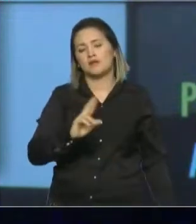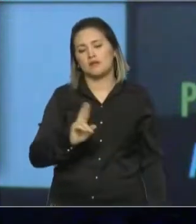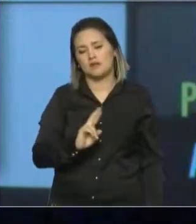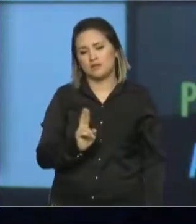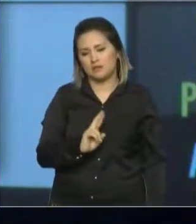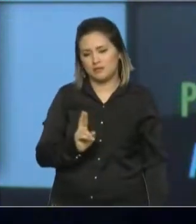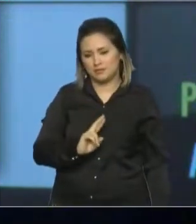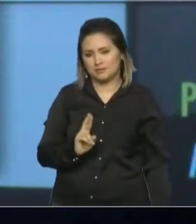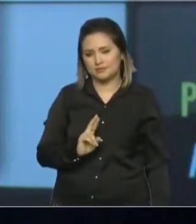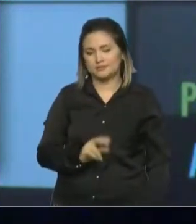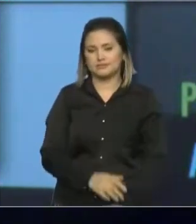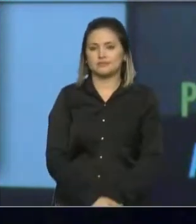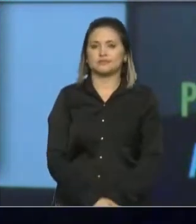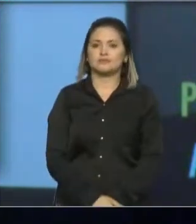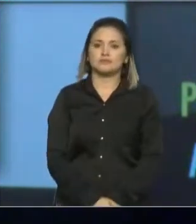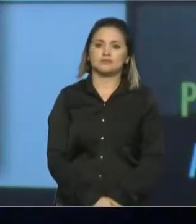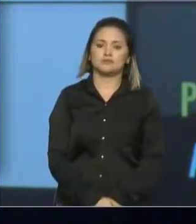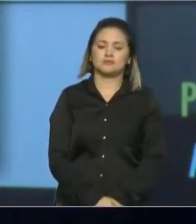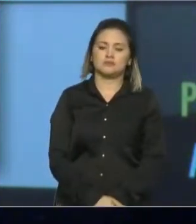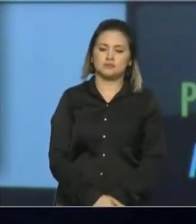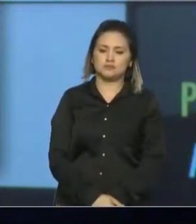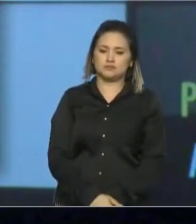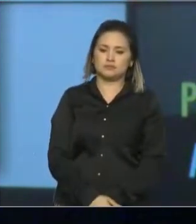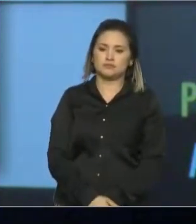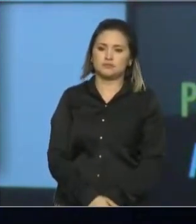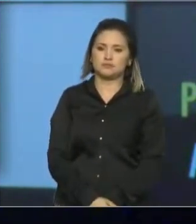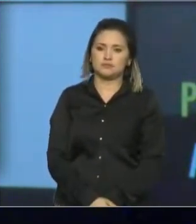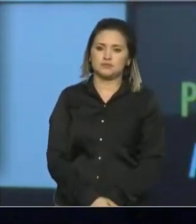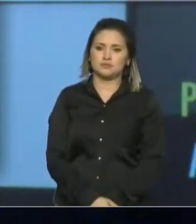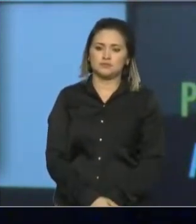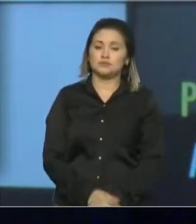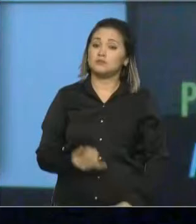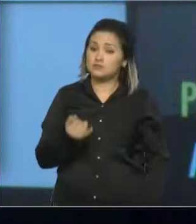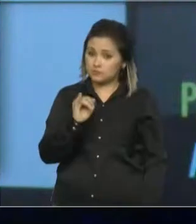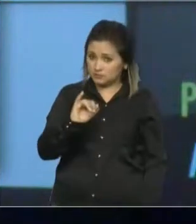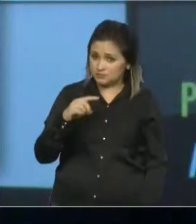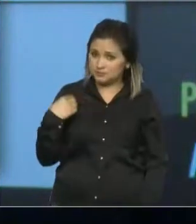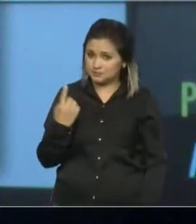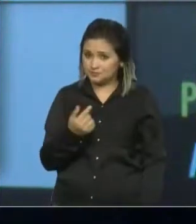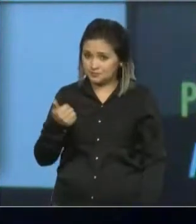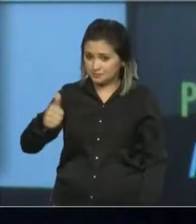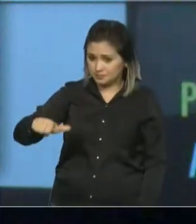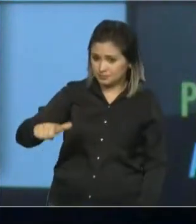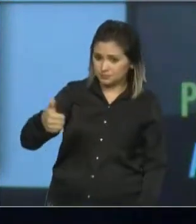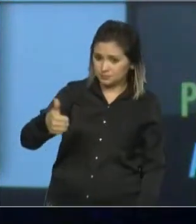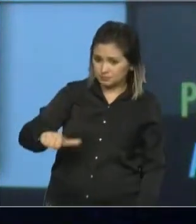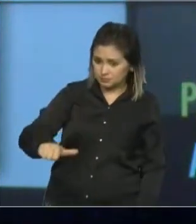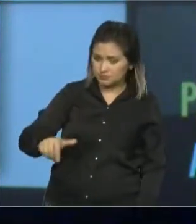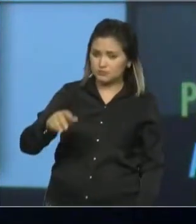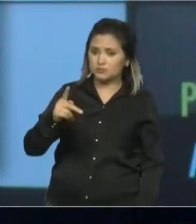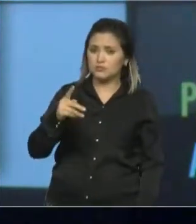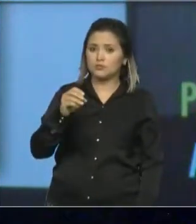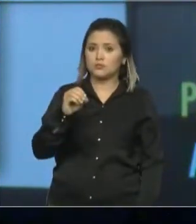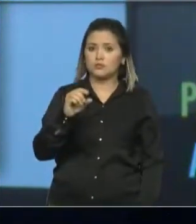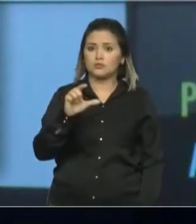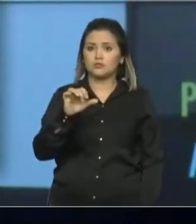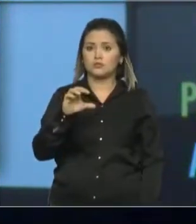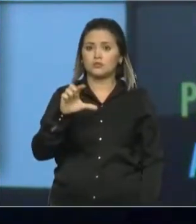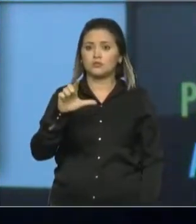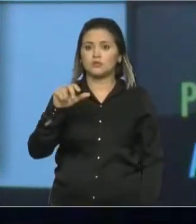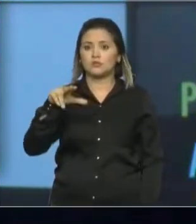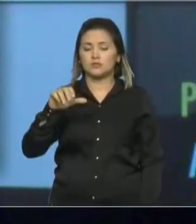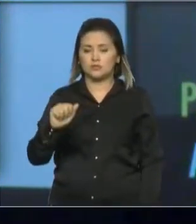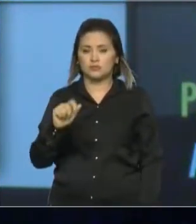ao consórcio. Se a gente for fazer uma análise, essa policlínica que eu pude visitar lá em Caucaia,